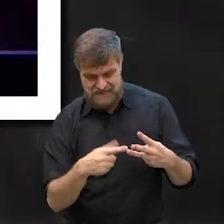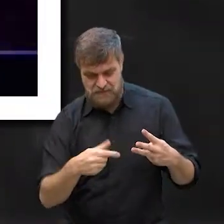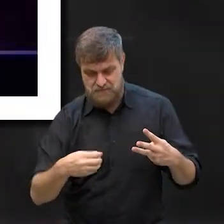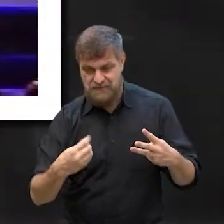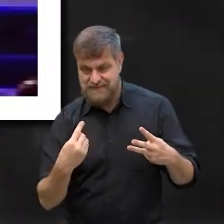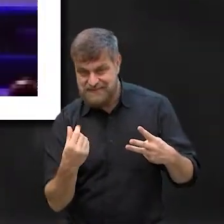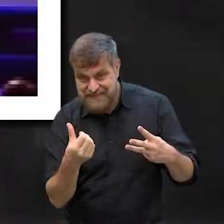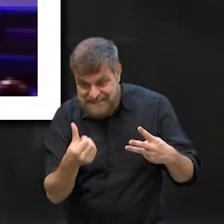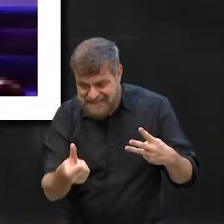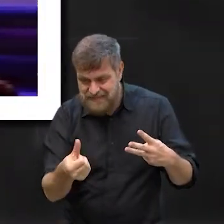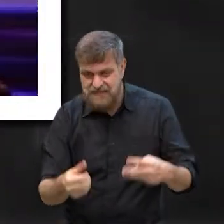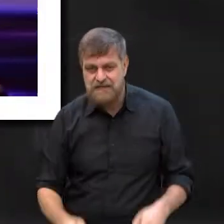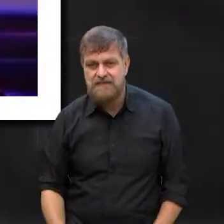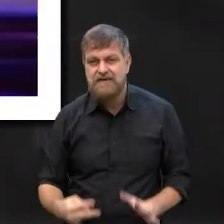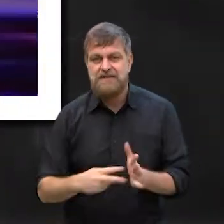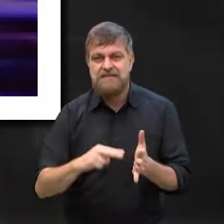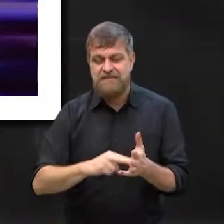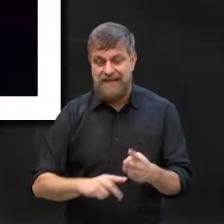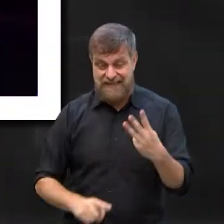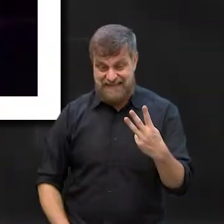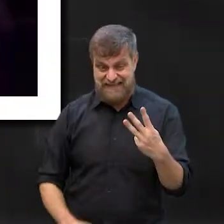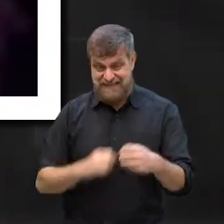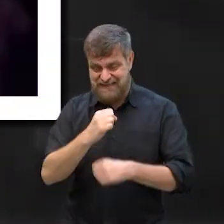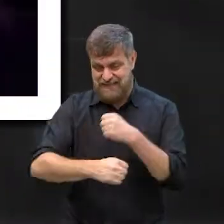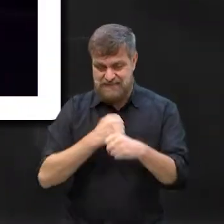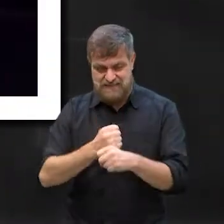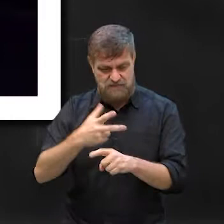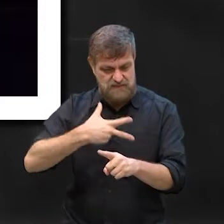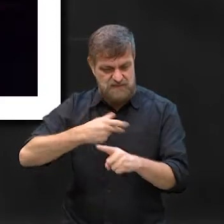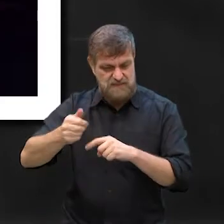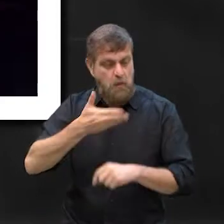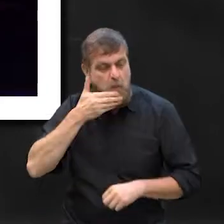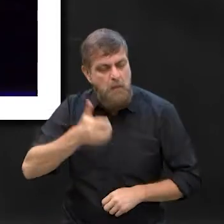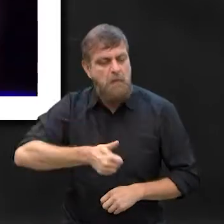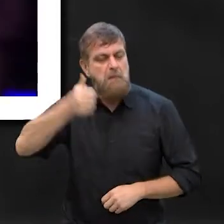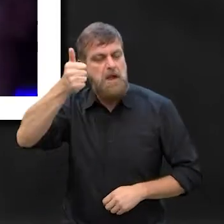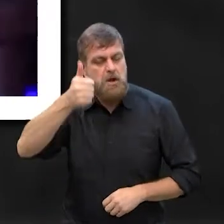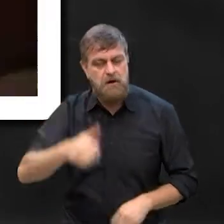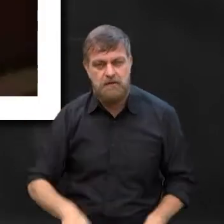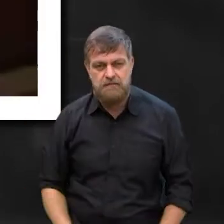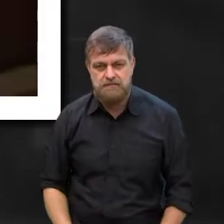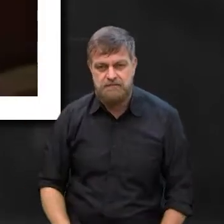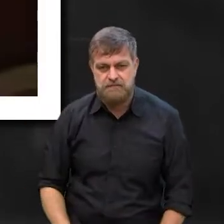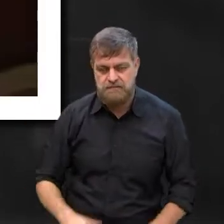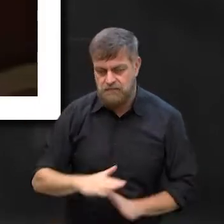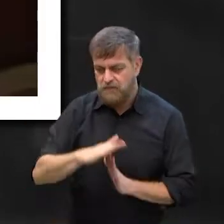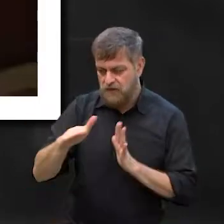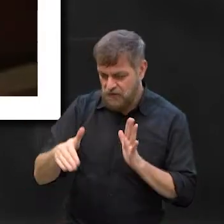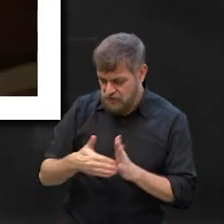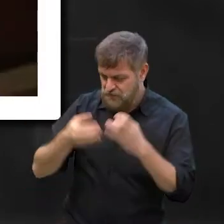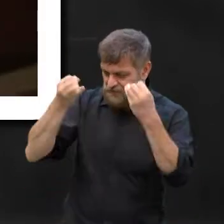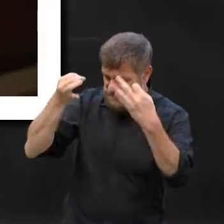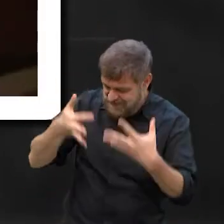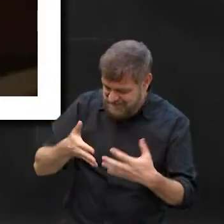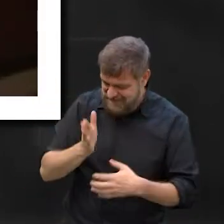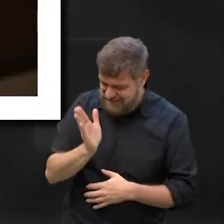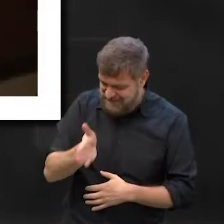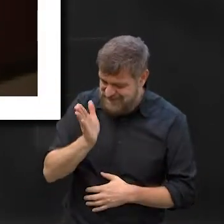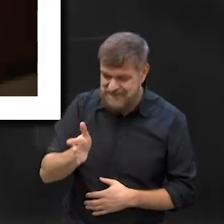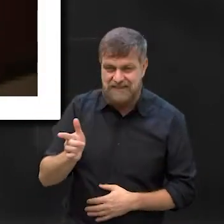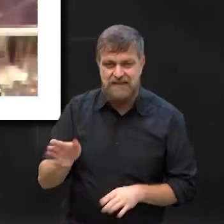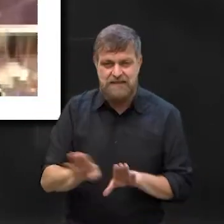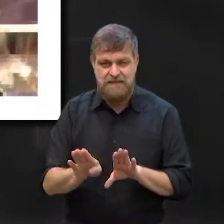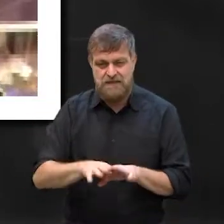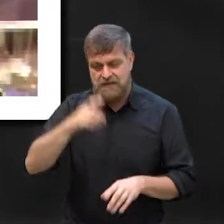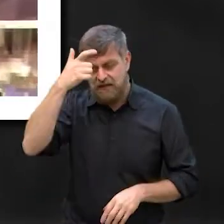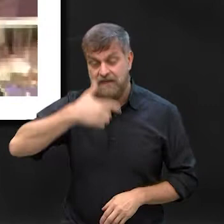isso para você, em 3 anos, essas conquistas? Representa tudo isso que a gente falou aqui. Mais uma